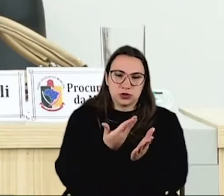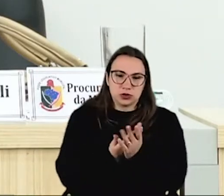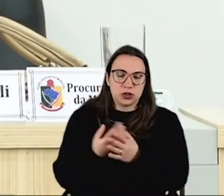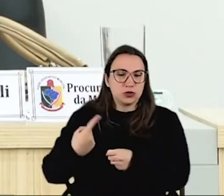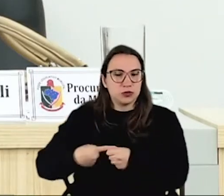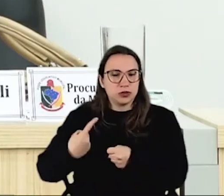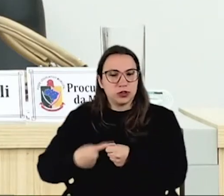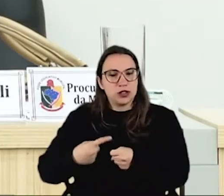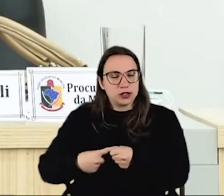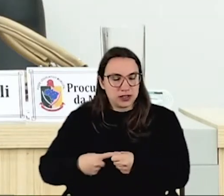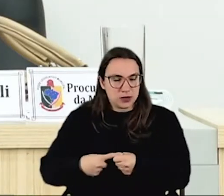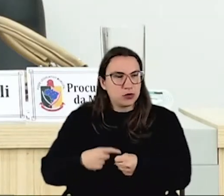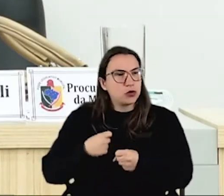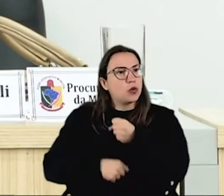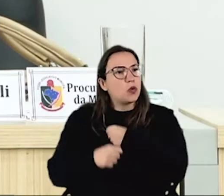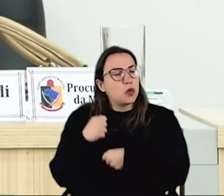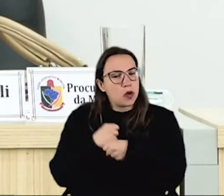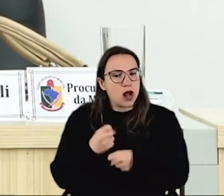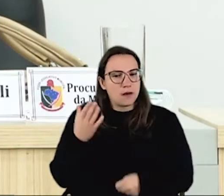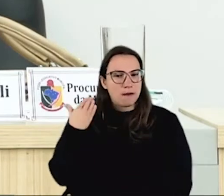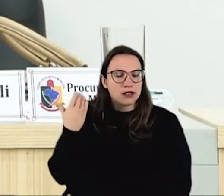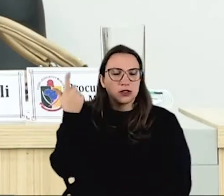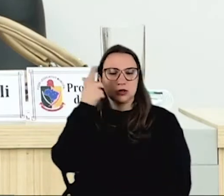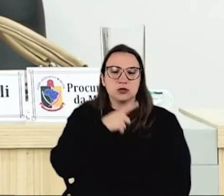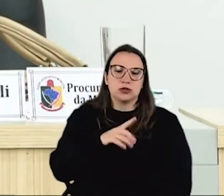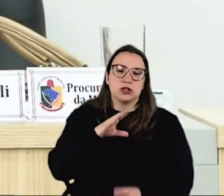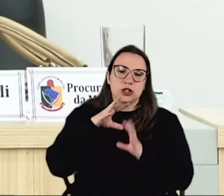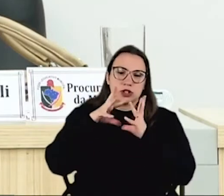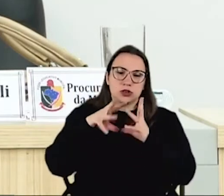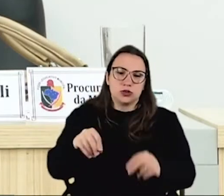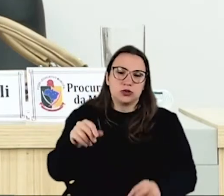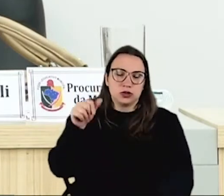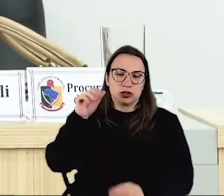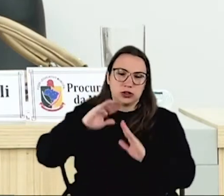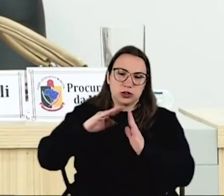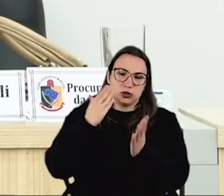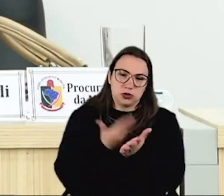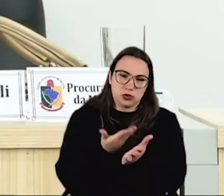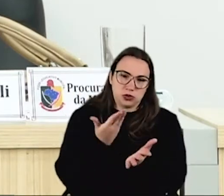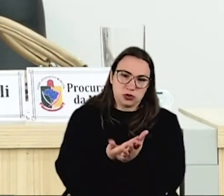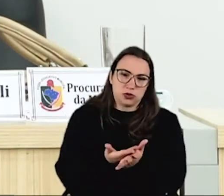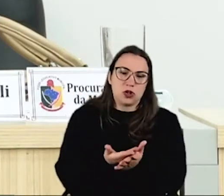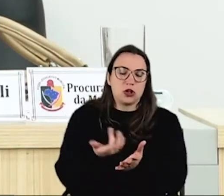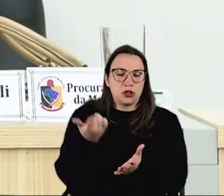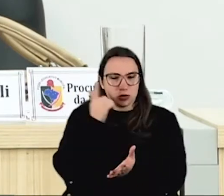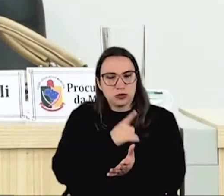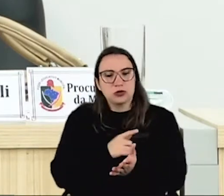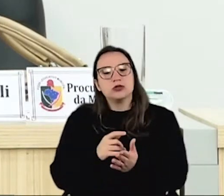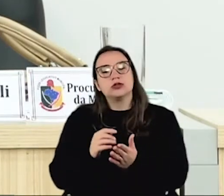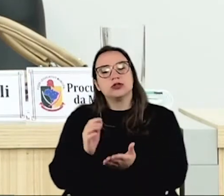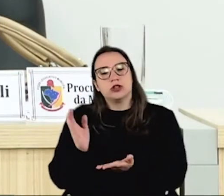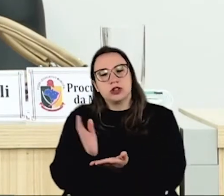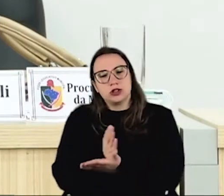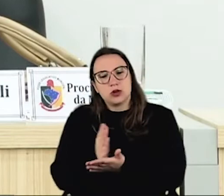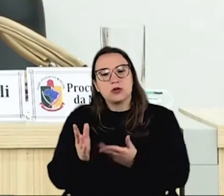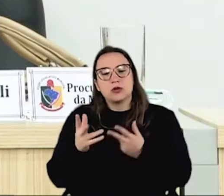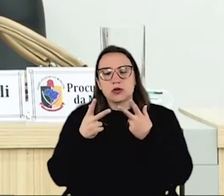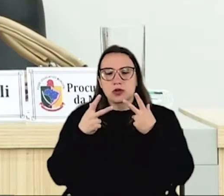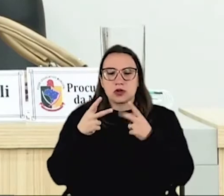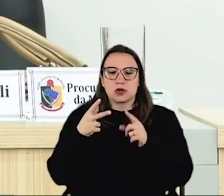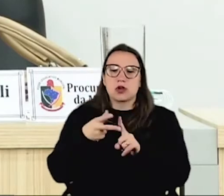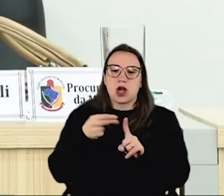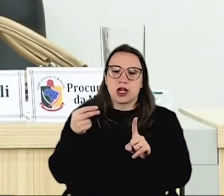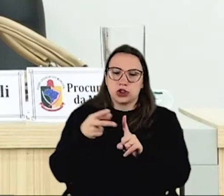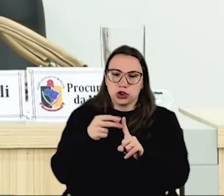passado, nós conseguimos contemplar todas as escolas e algumas entidades, inclusive indígenas. Então, é